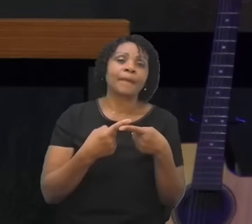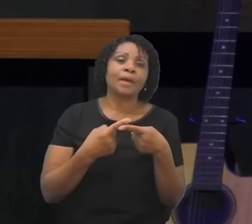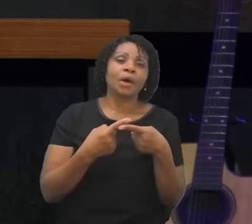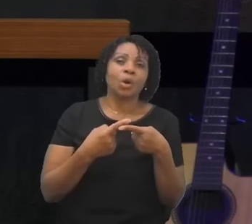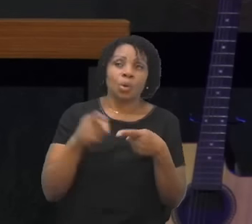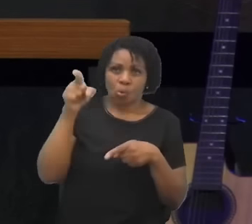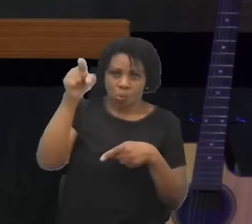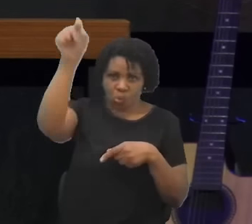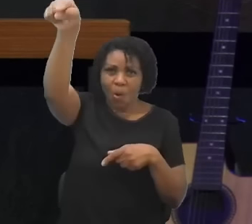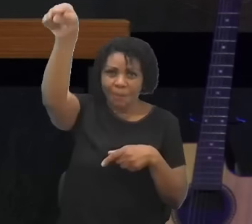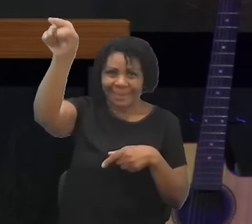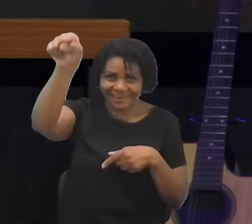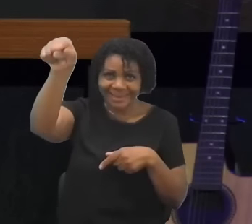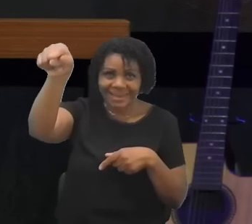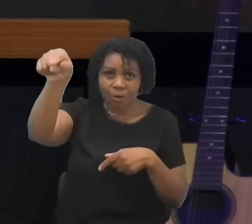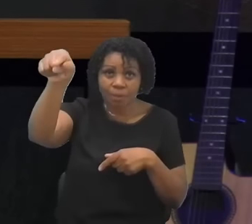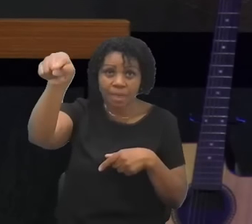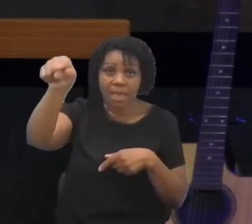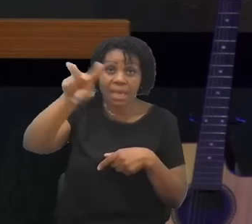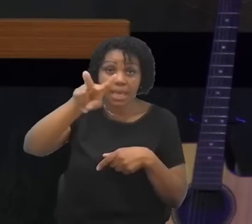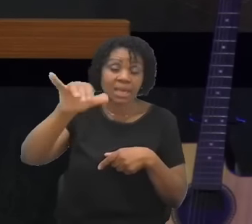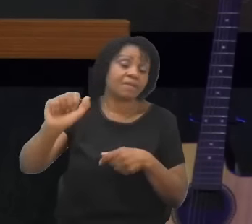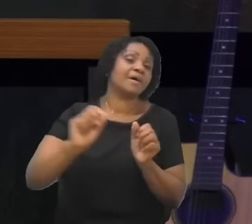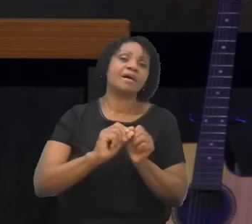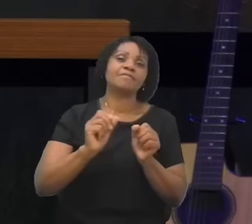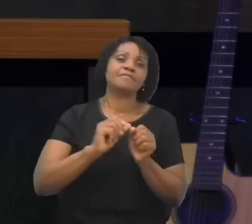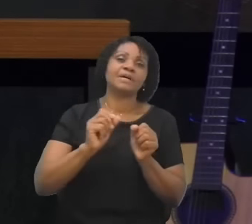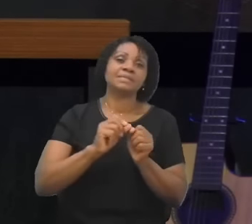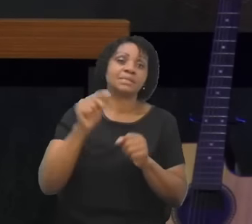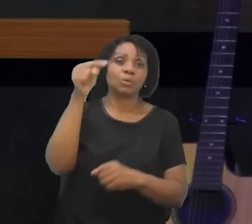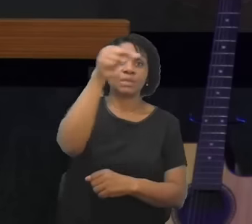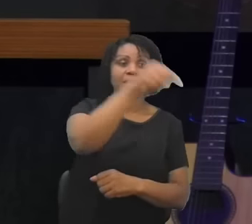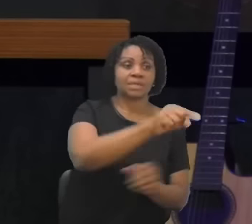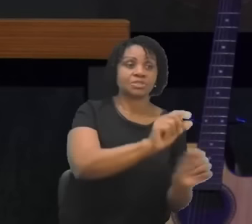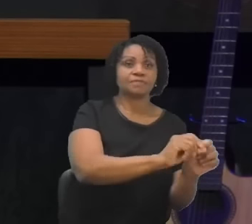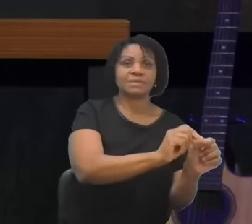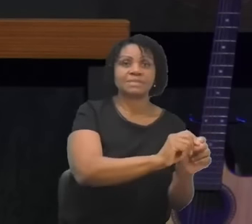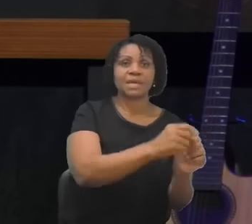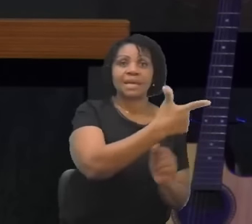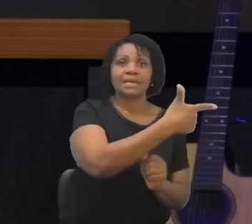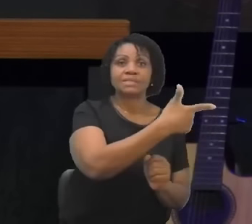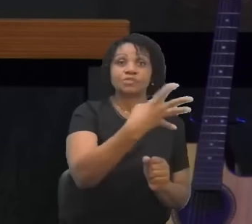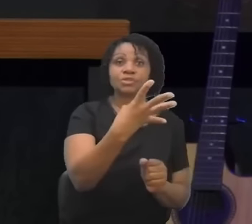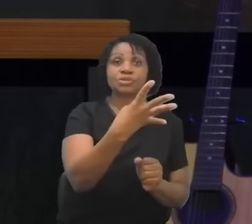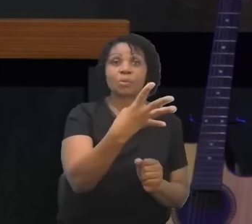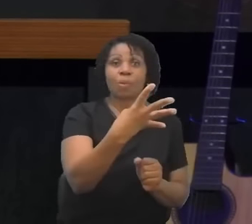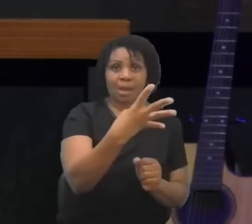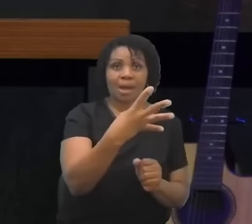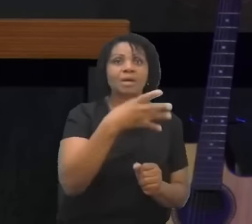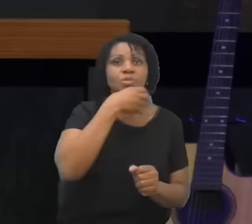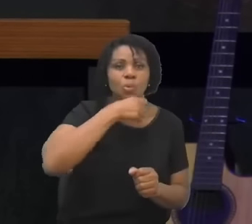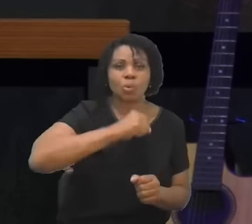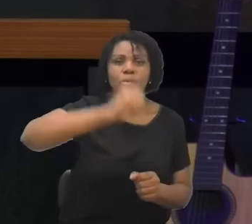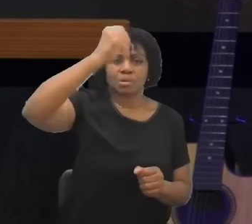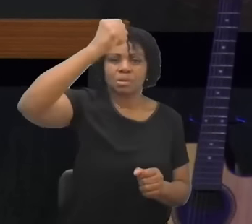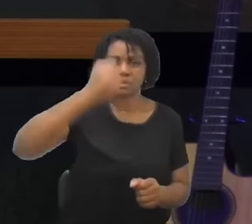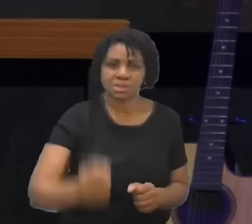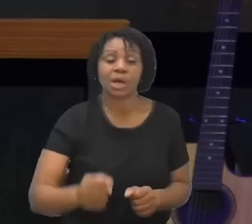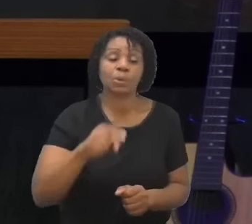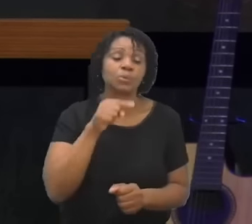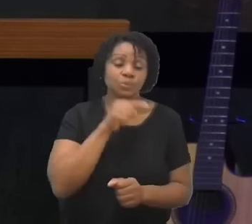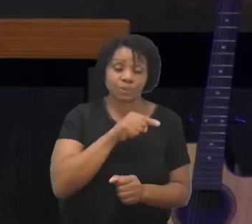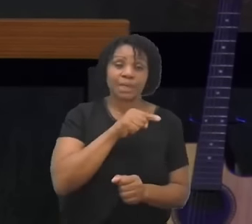o gadareno, ele vai fazer o que estes homens vão fazer, esses 24 anciãos. E está escrito,